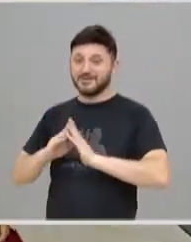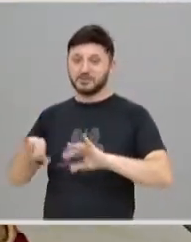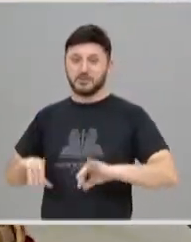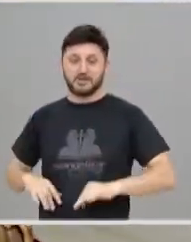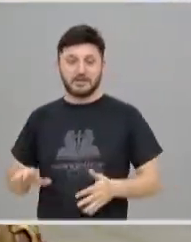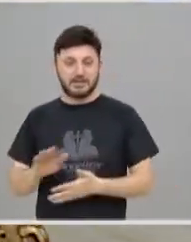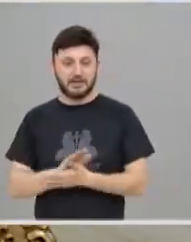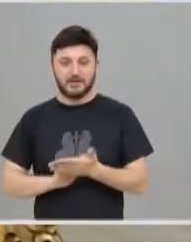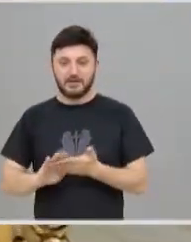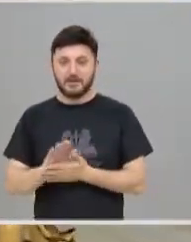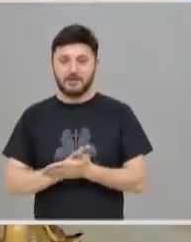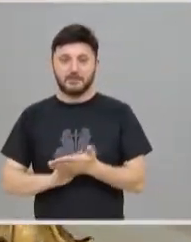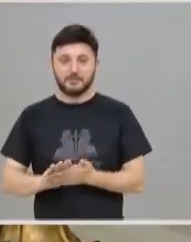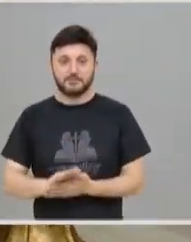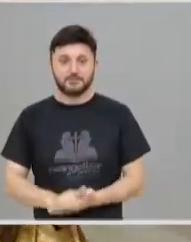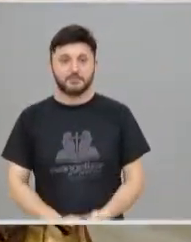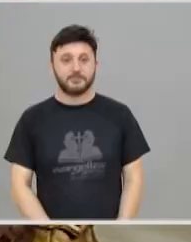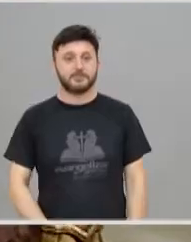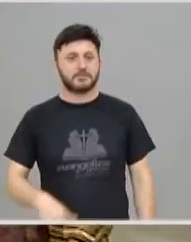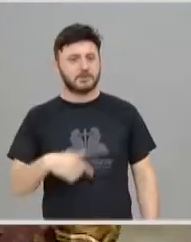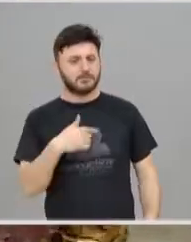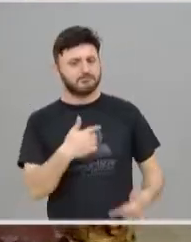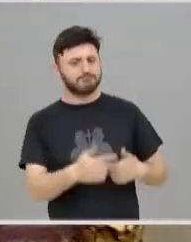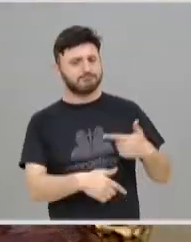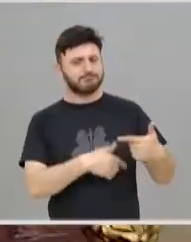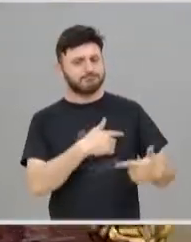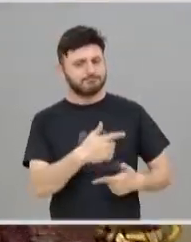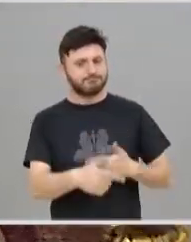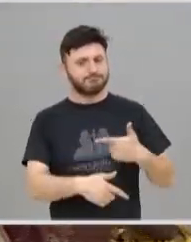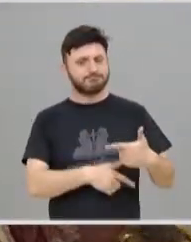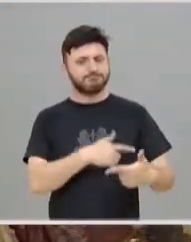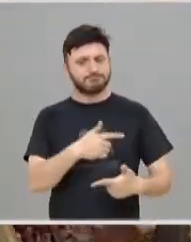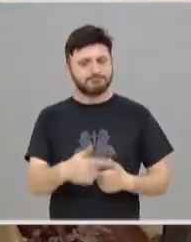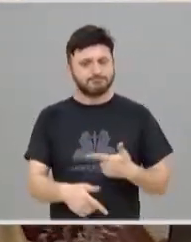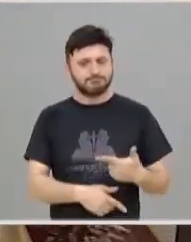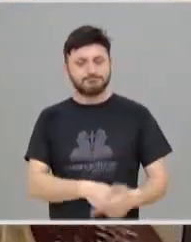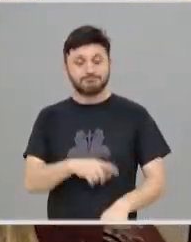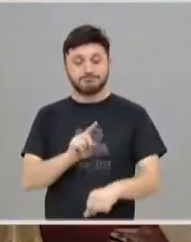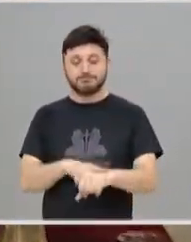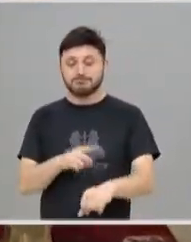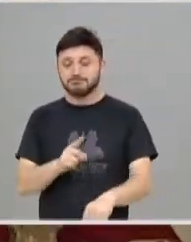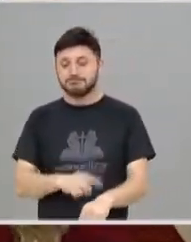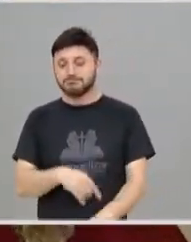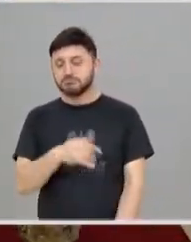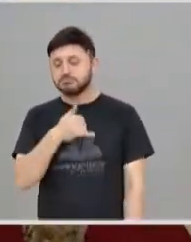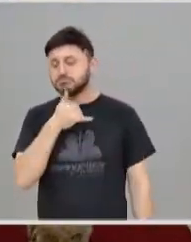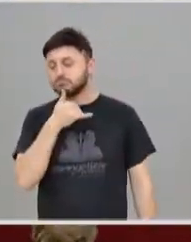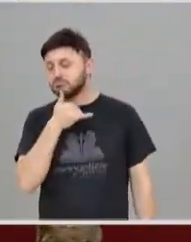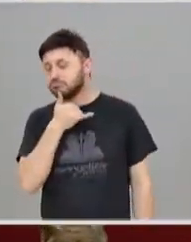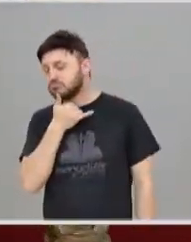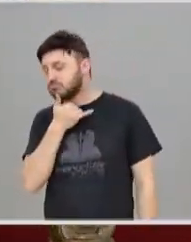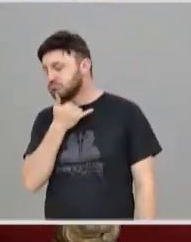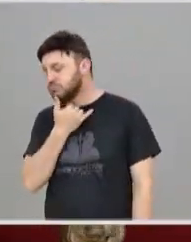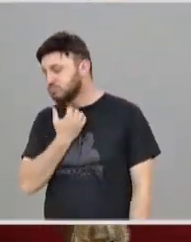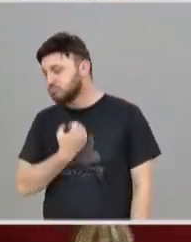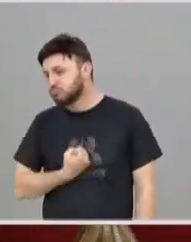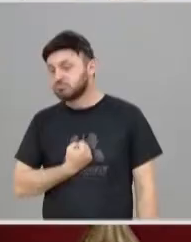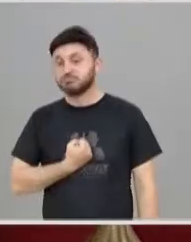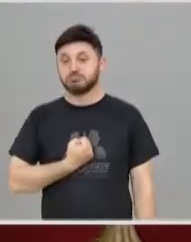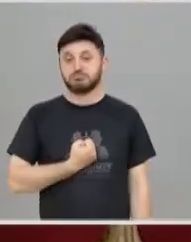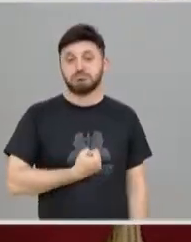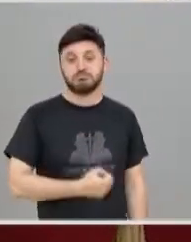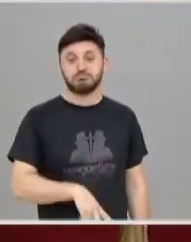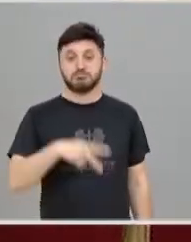que no canto suor dos momentos amargos e tristes, vossa